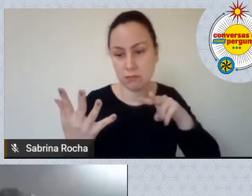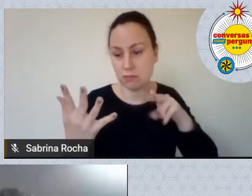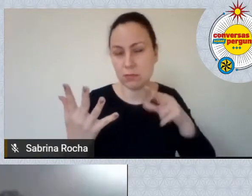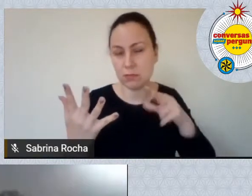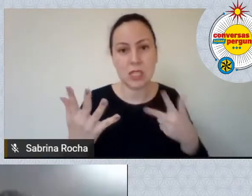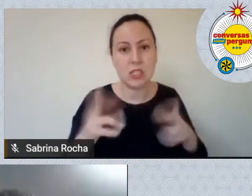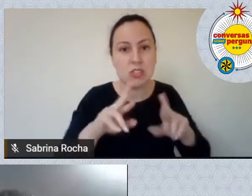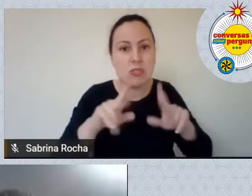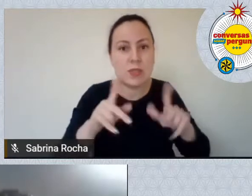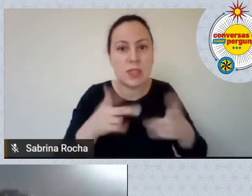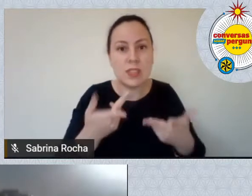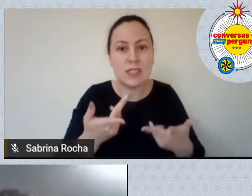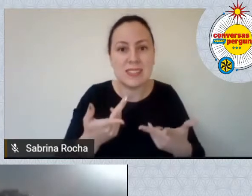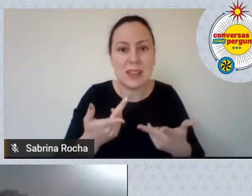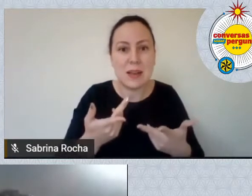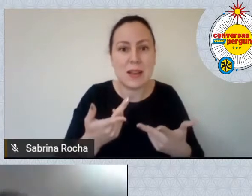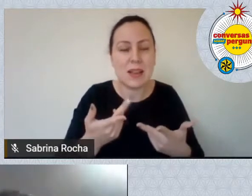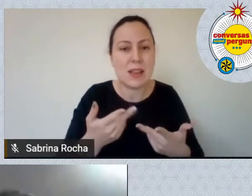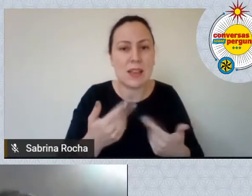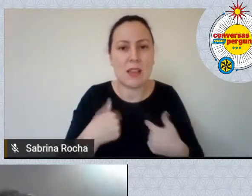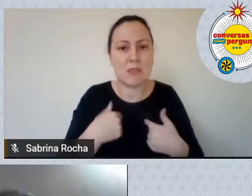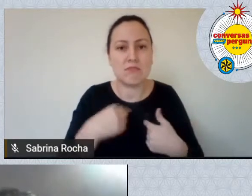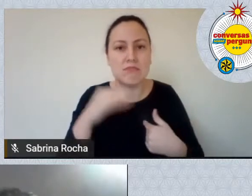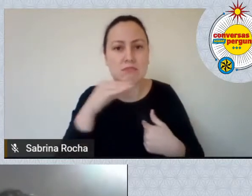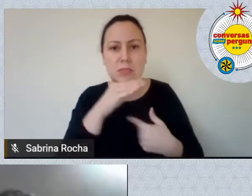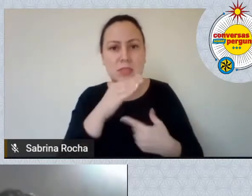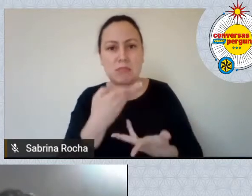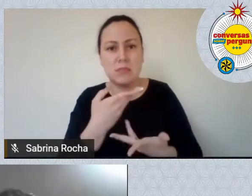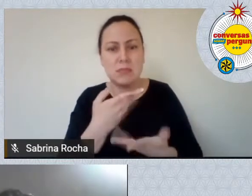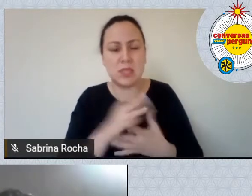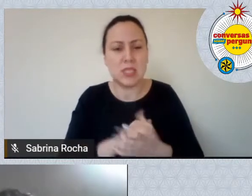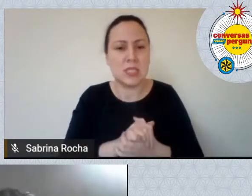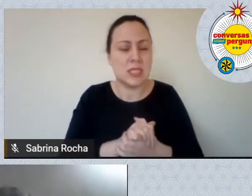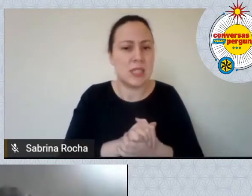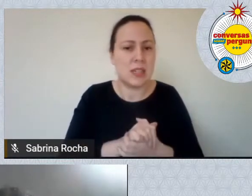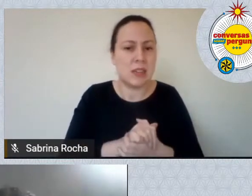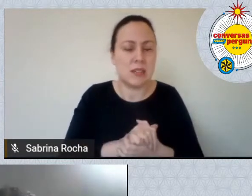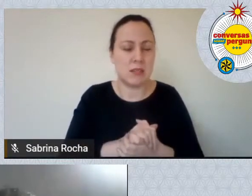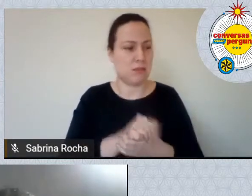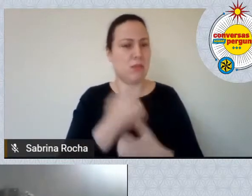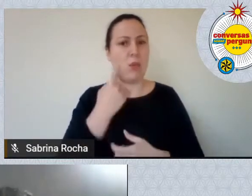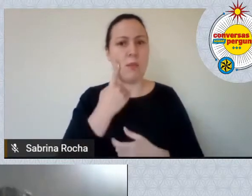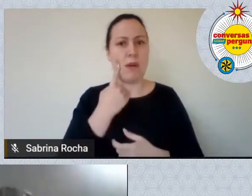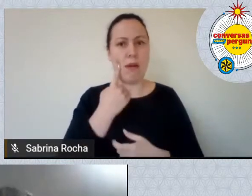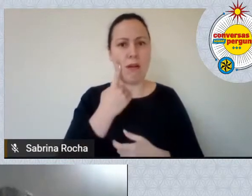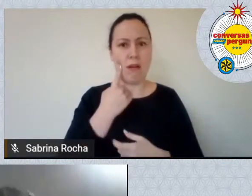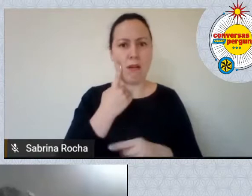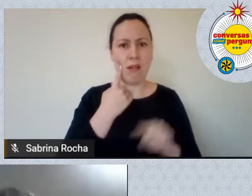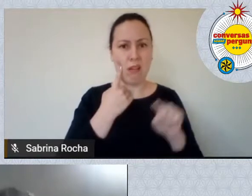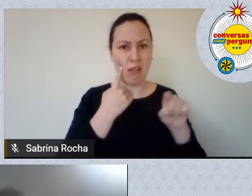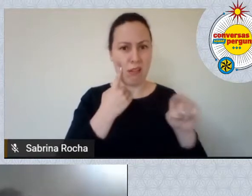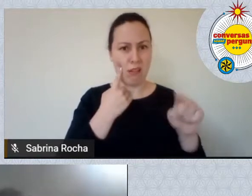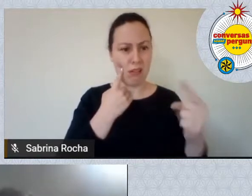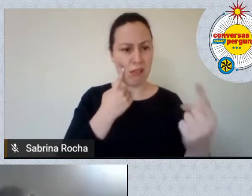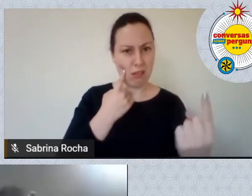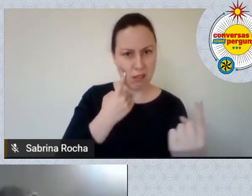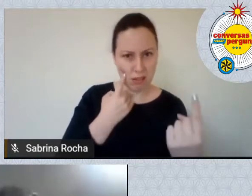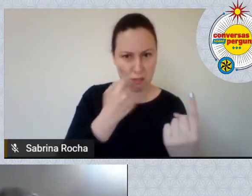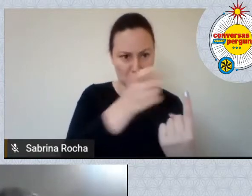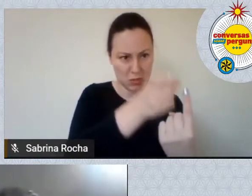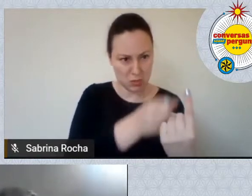que estavam um pouco opacas para nós, né? Diferenças com, opa, peraí, quer dizer que essa pessoa que tem